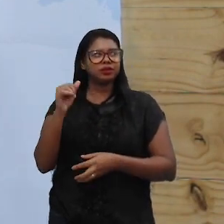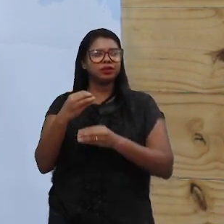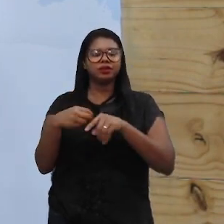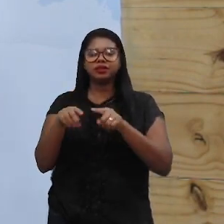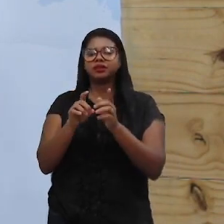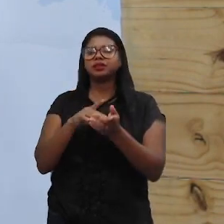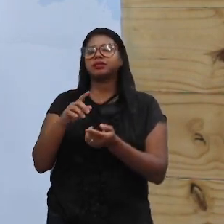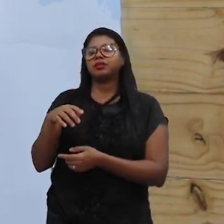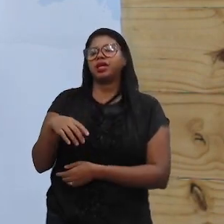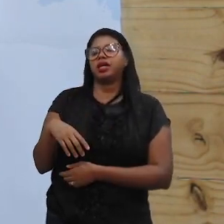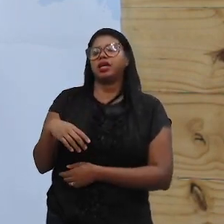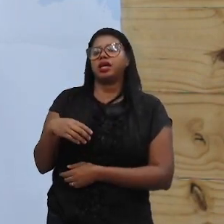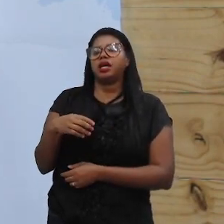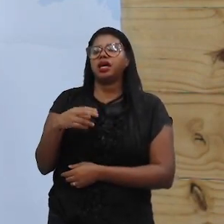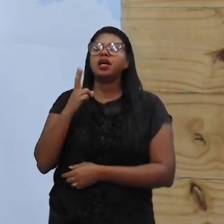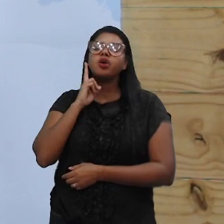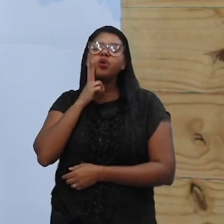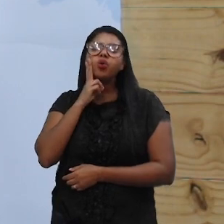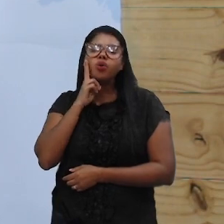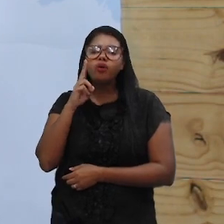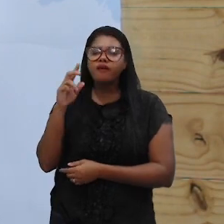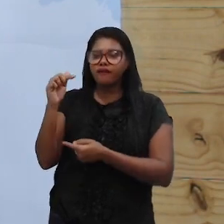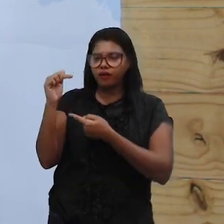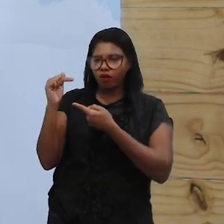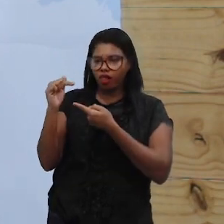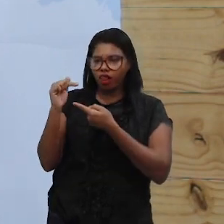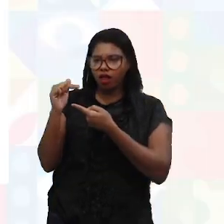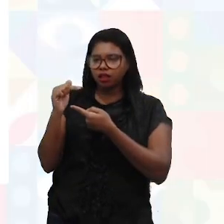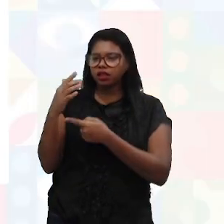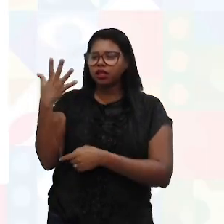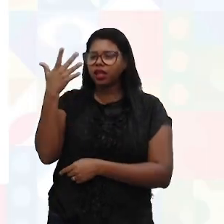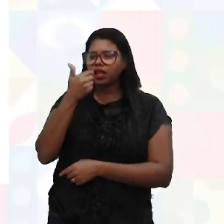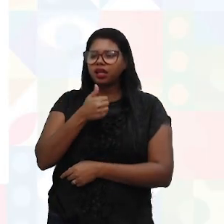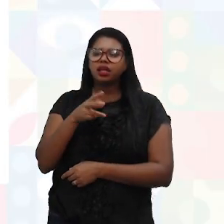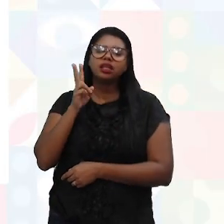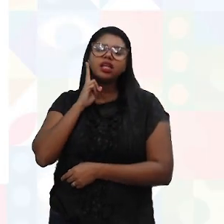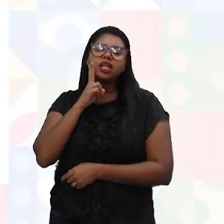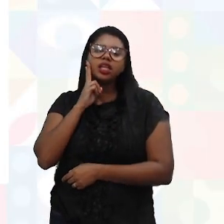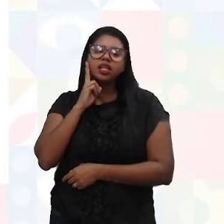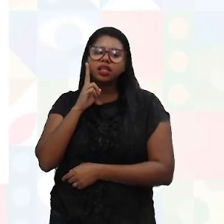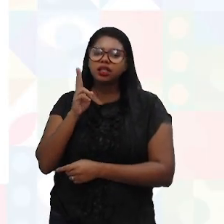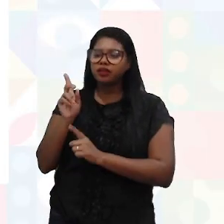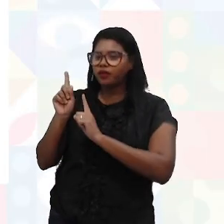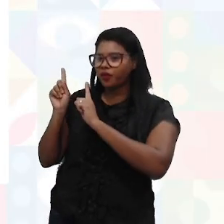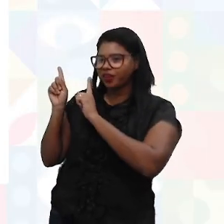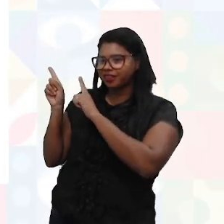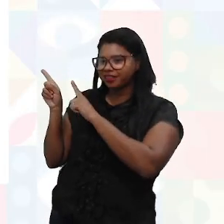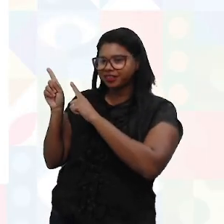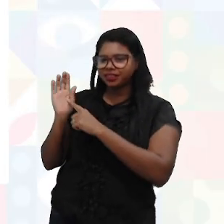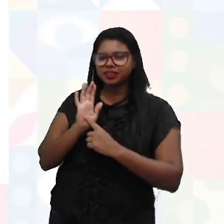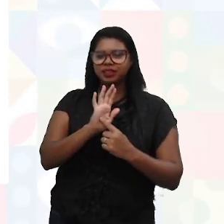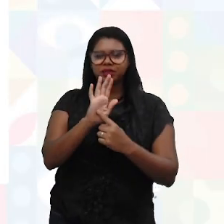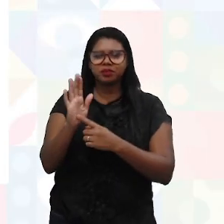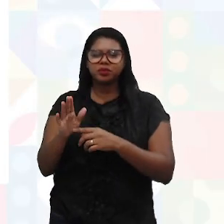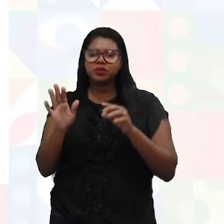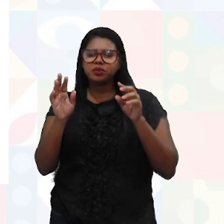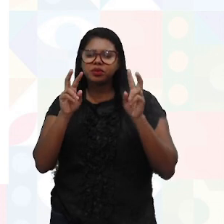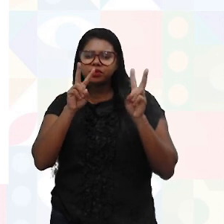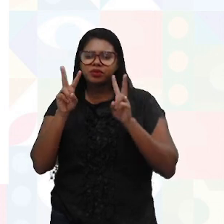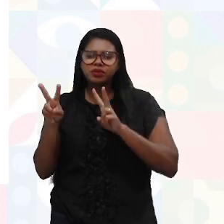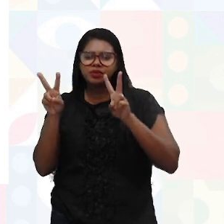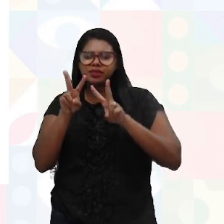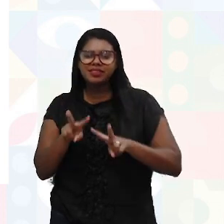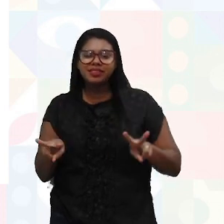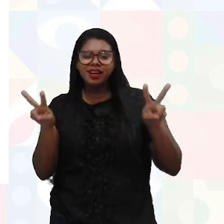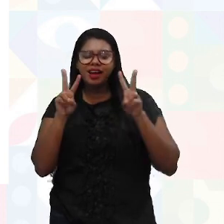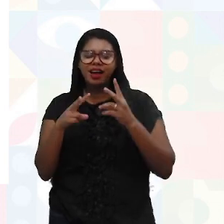uma bebida, né, um vinho numa latinha, que é bem bonita. E aí eu trouxe esse case para vocês poderem visualizar melhor